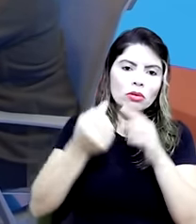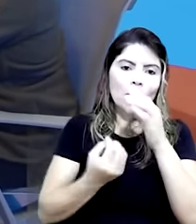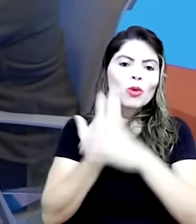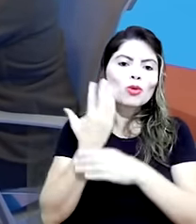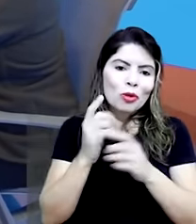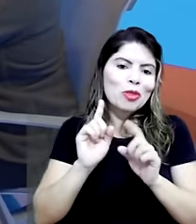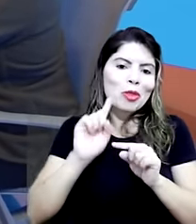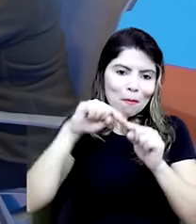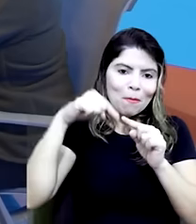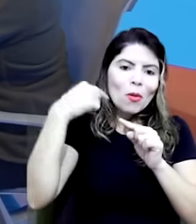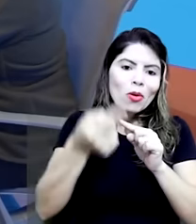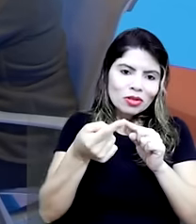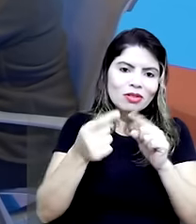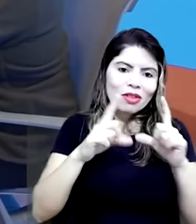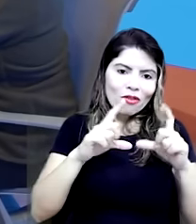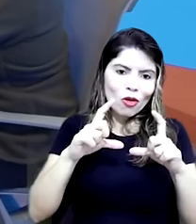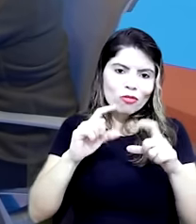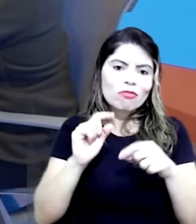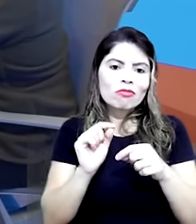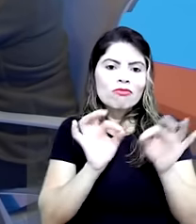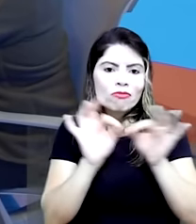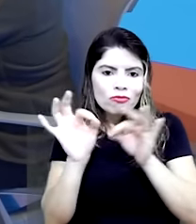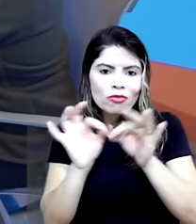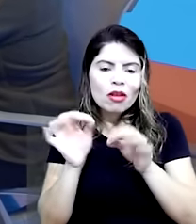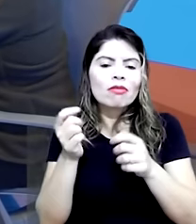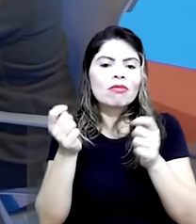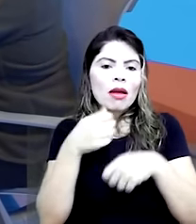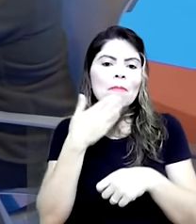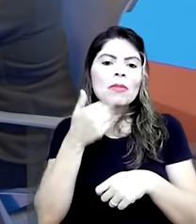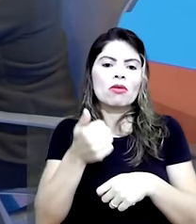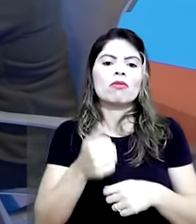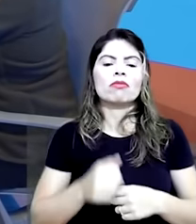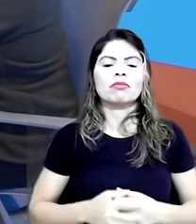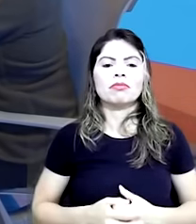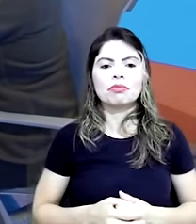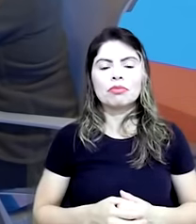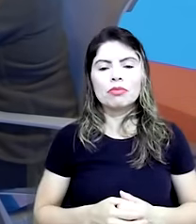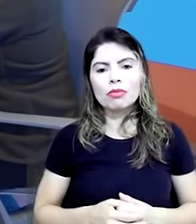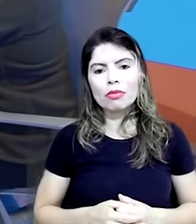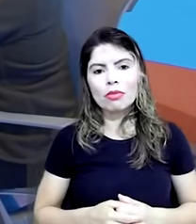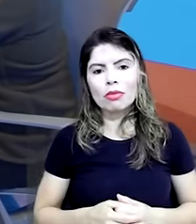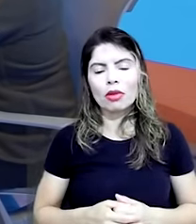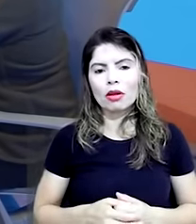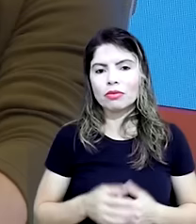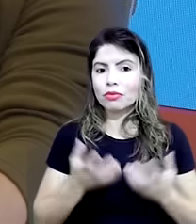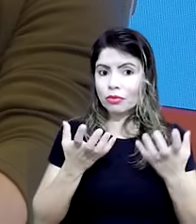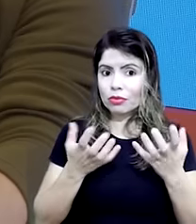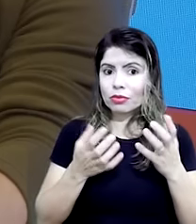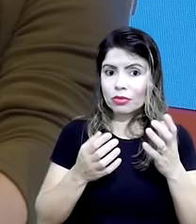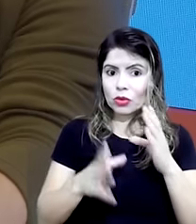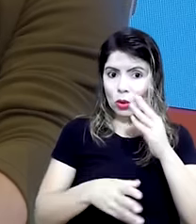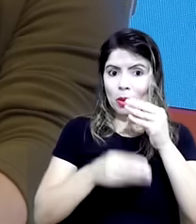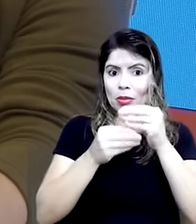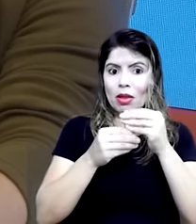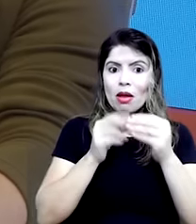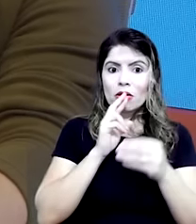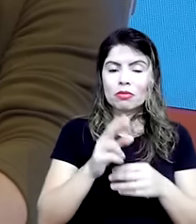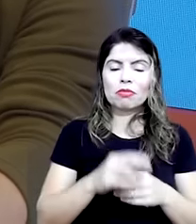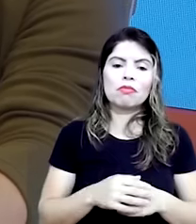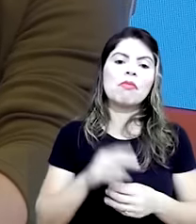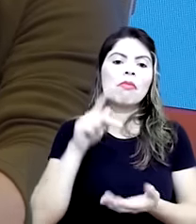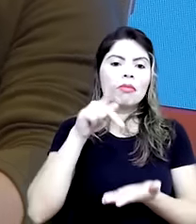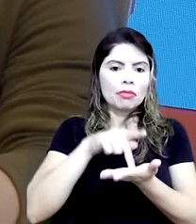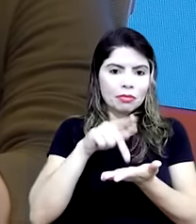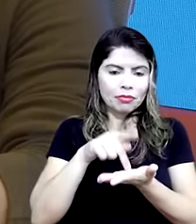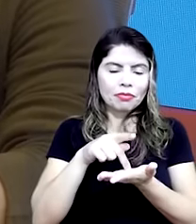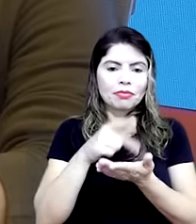Kate gostaria de complementar a resposta do César Bom na verdade o que a gente tem que falar pro pessoal é o seguinte né a gente tem que testar